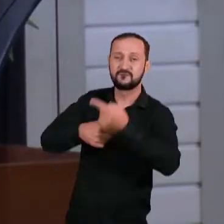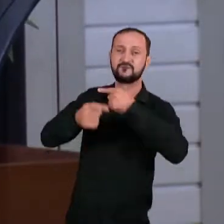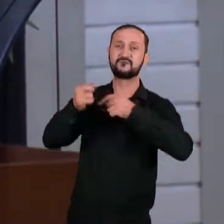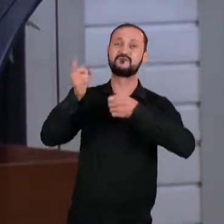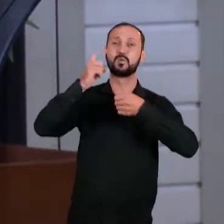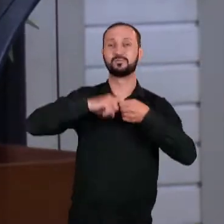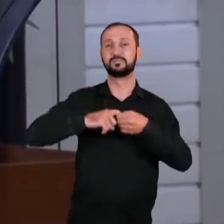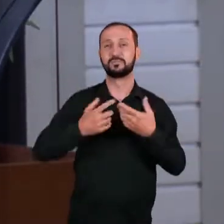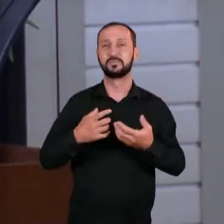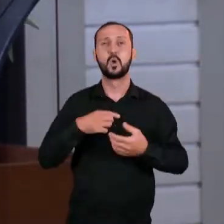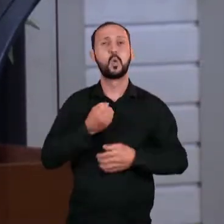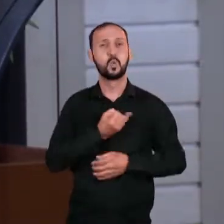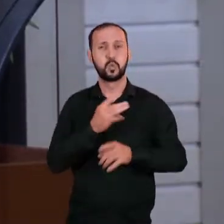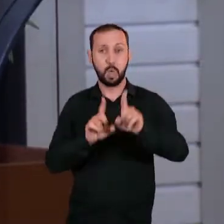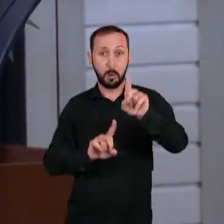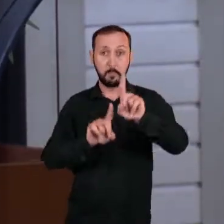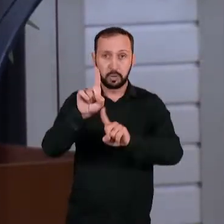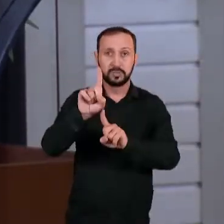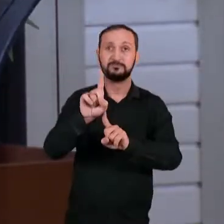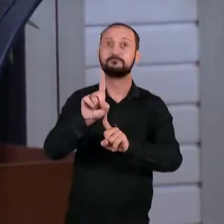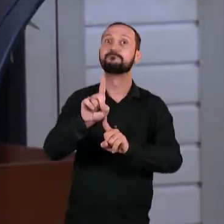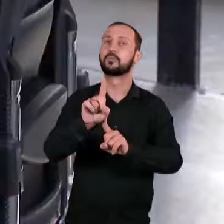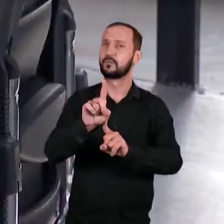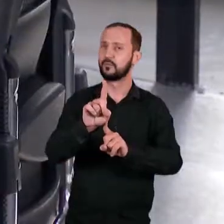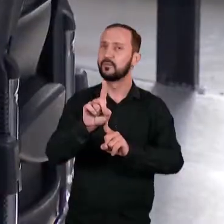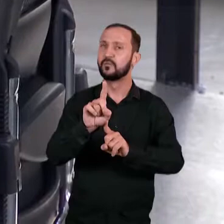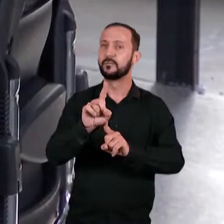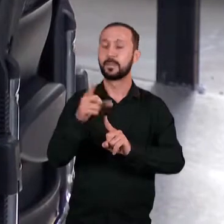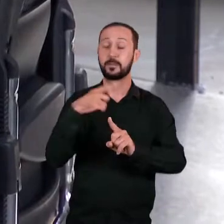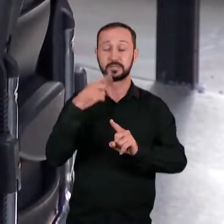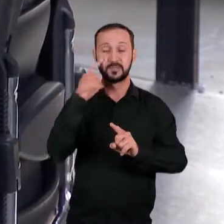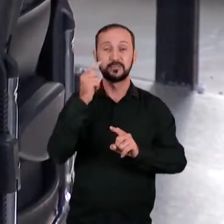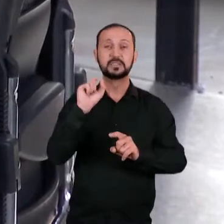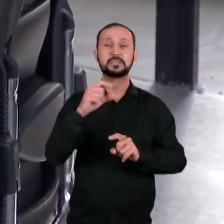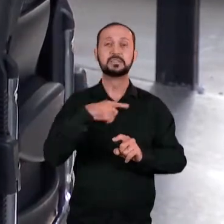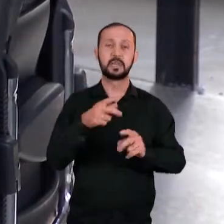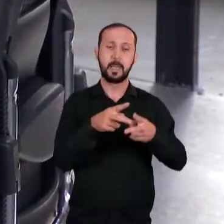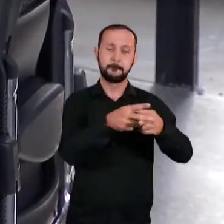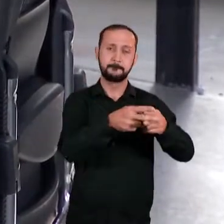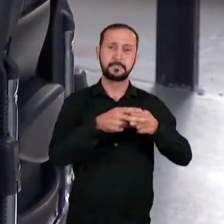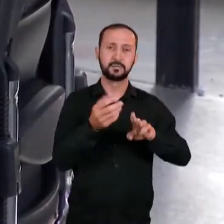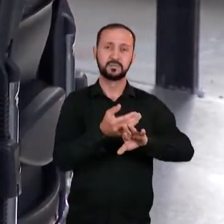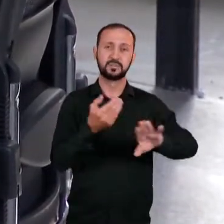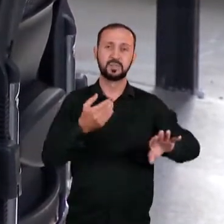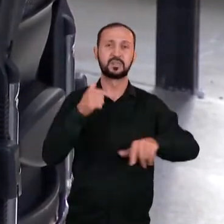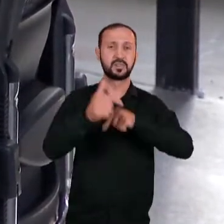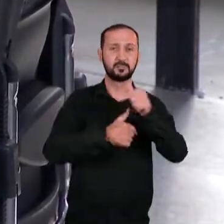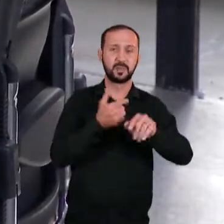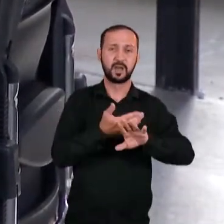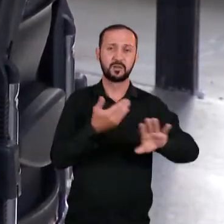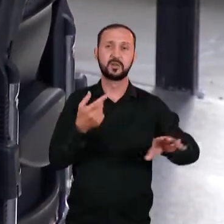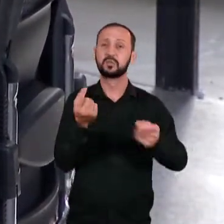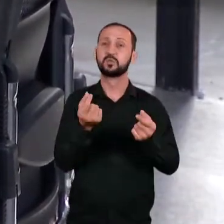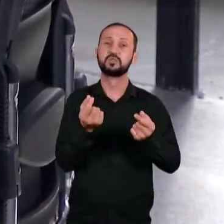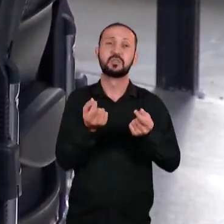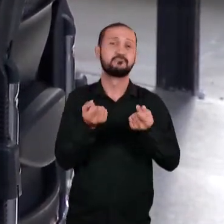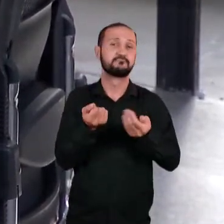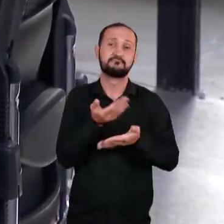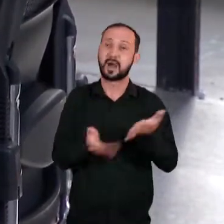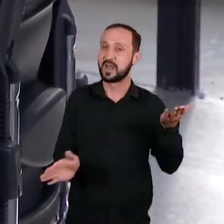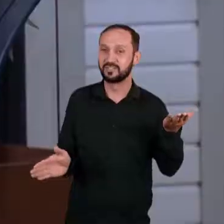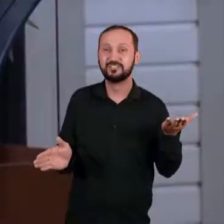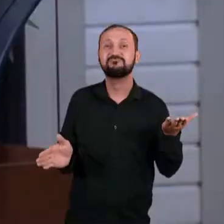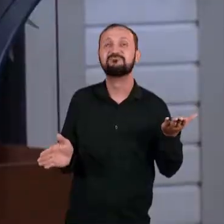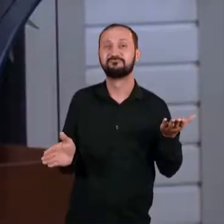Então, assim, é um número expressivo, existe muito afastamento, então a gente perde dias de trabalho, a gente perde dinheiro, né? Então, cada vez